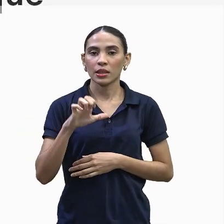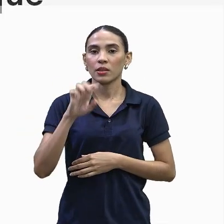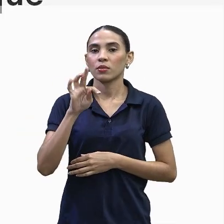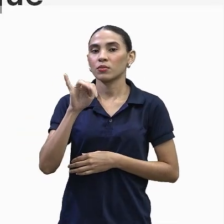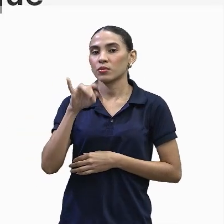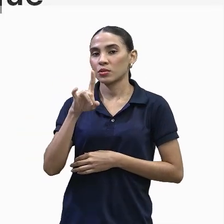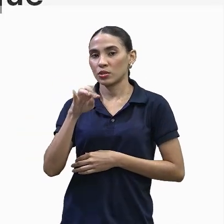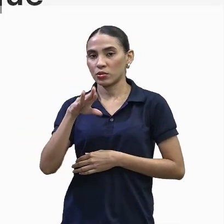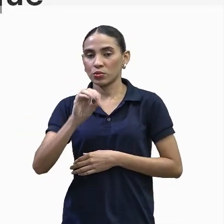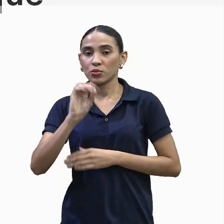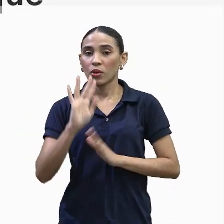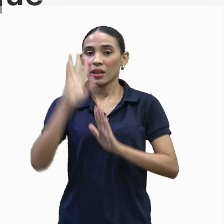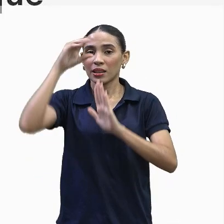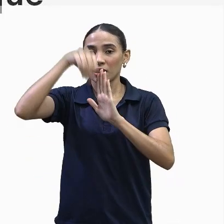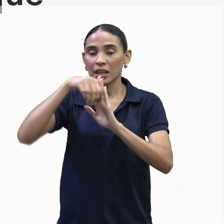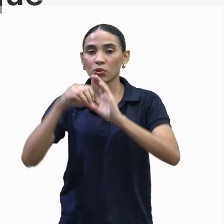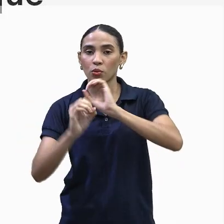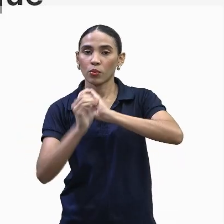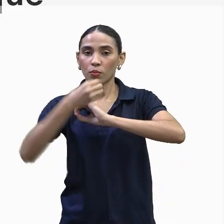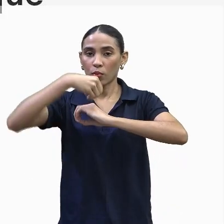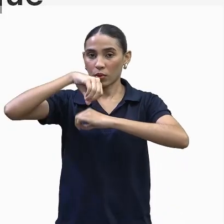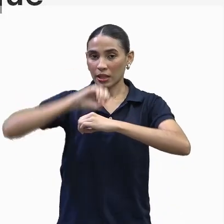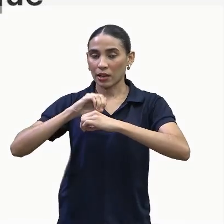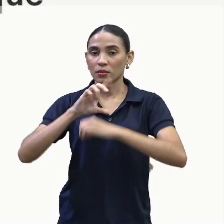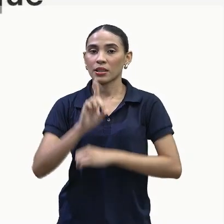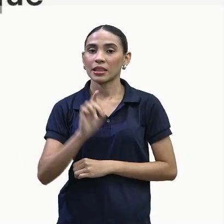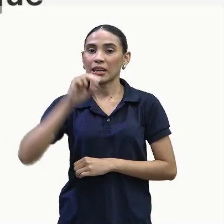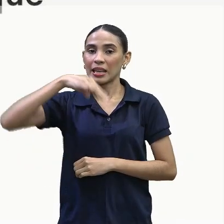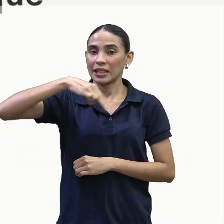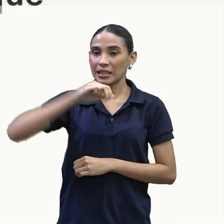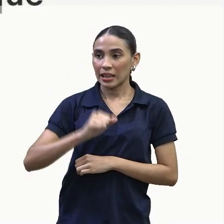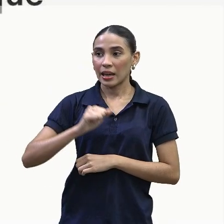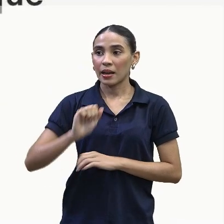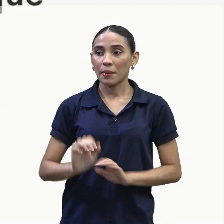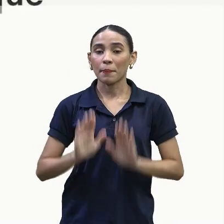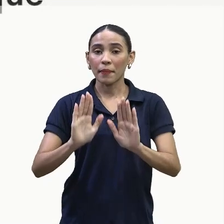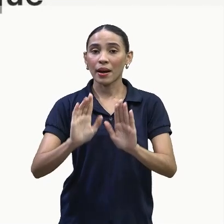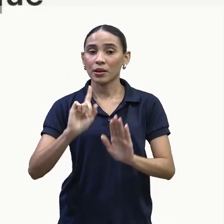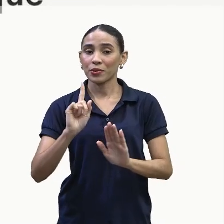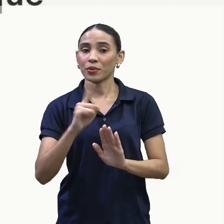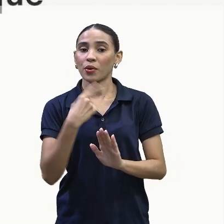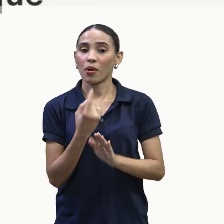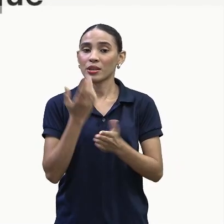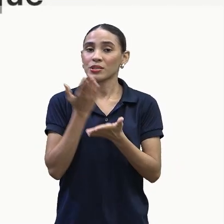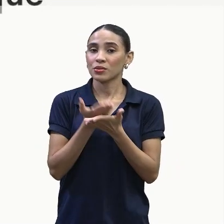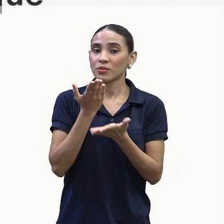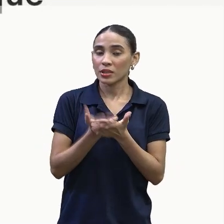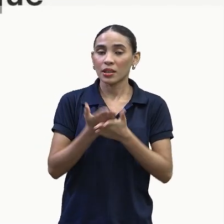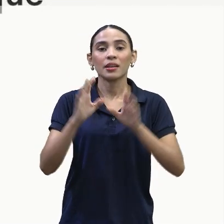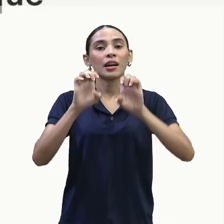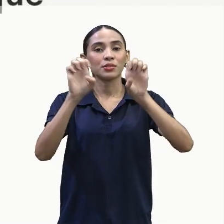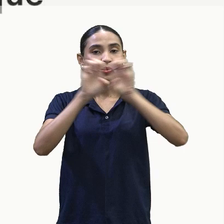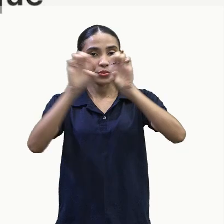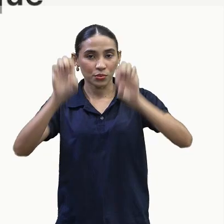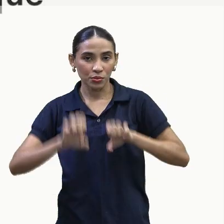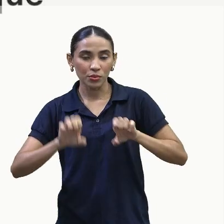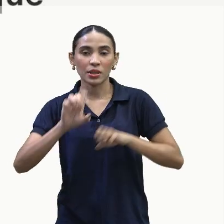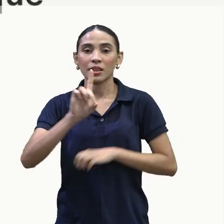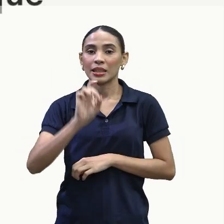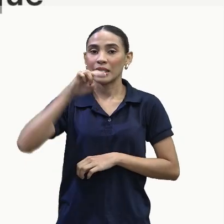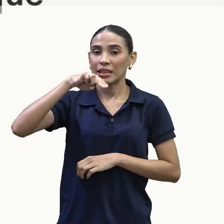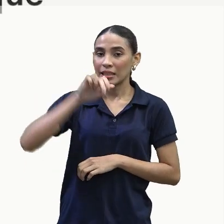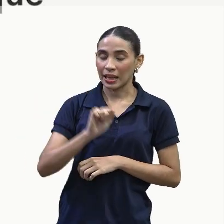de DNA. Vejam bem, nós já vimos a estrutura do DNA, nós já